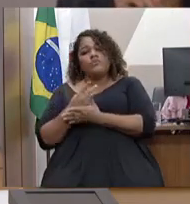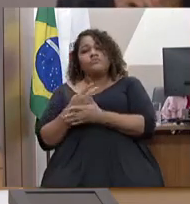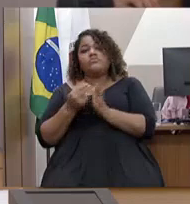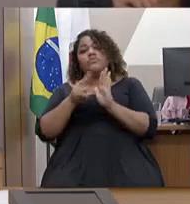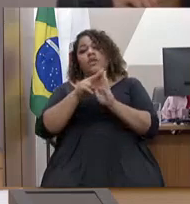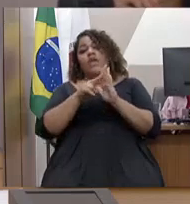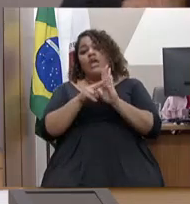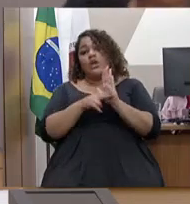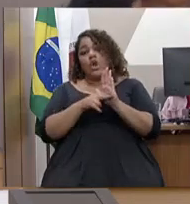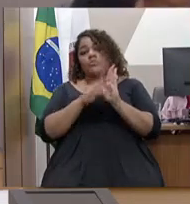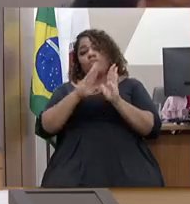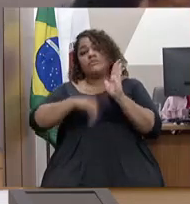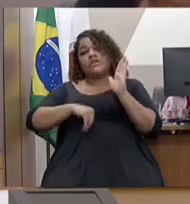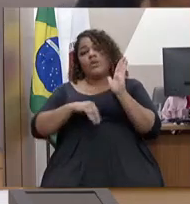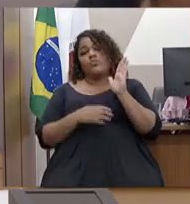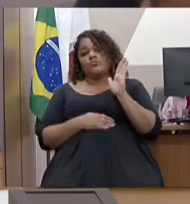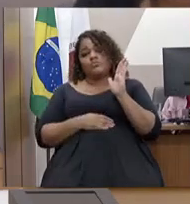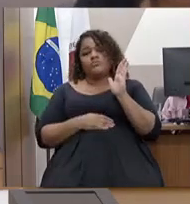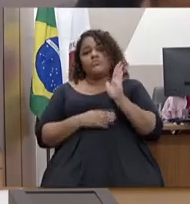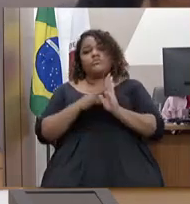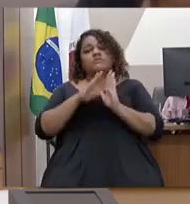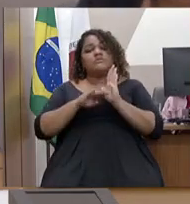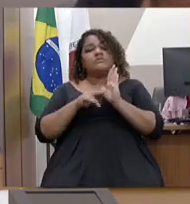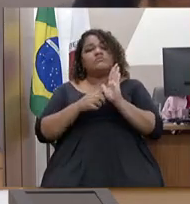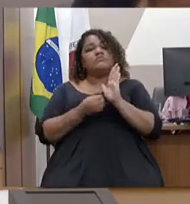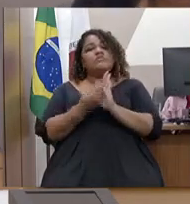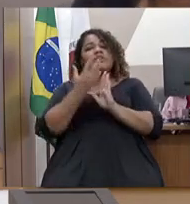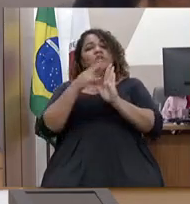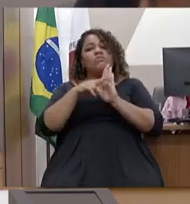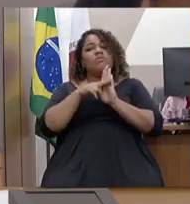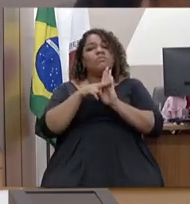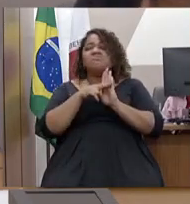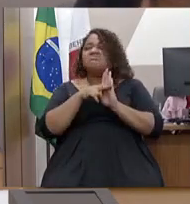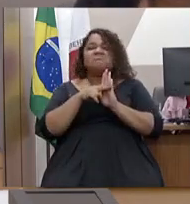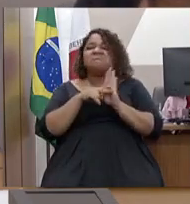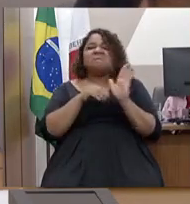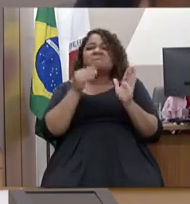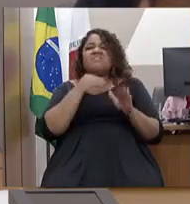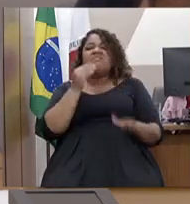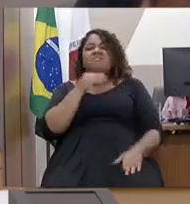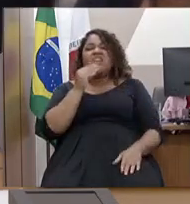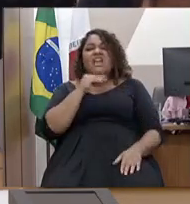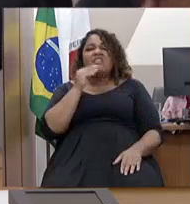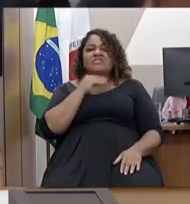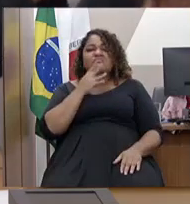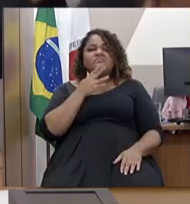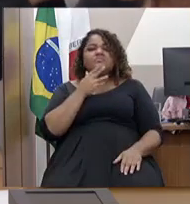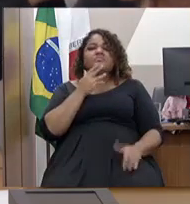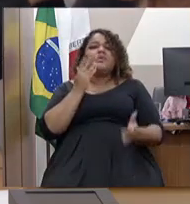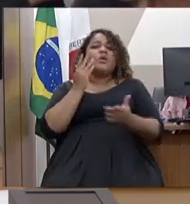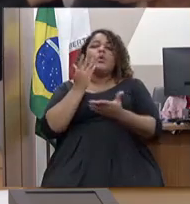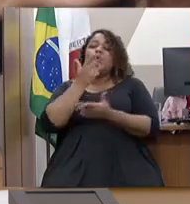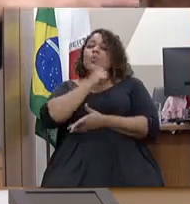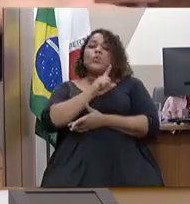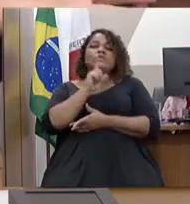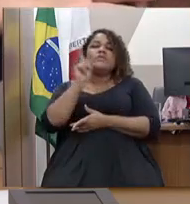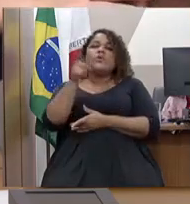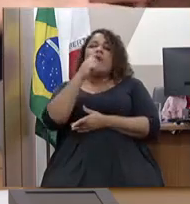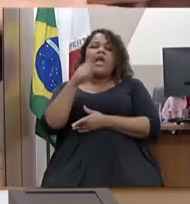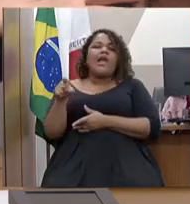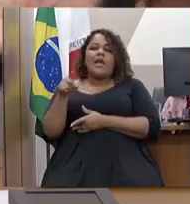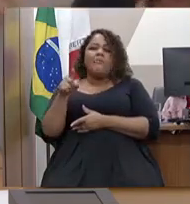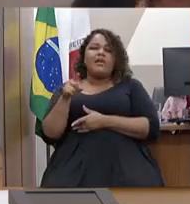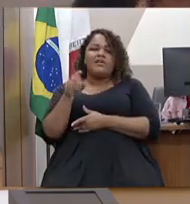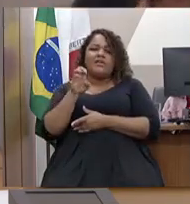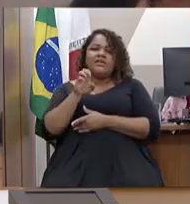norma Saiu mas ela saiu fraquinha ela não tirou não acabou com não acabou com o estribo